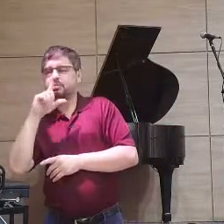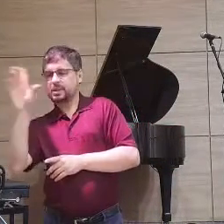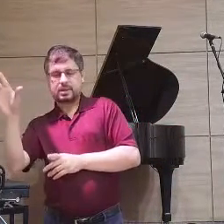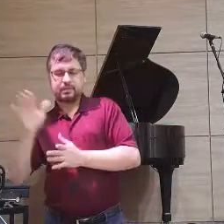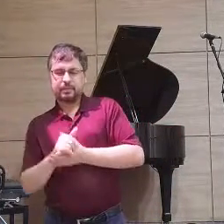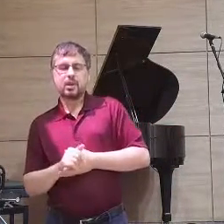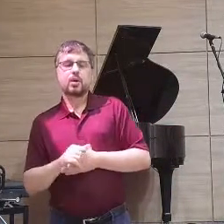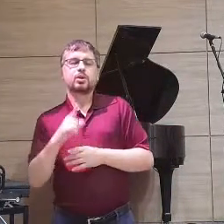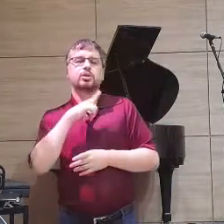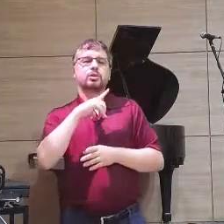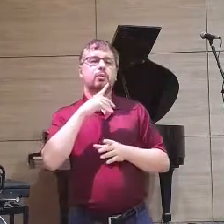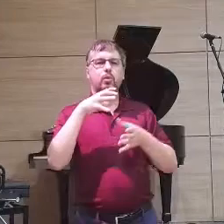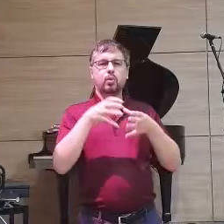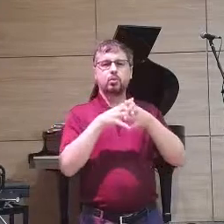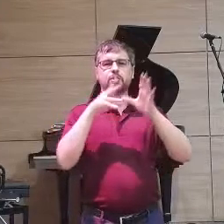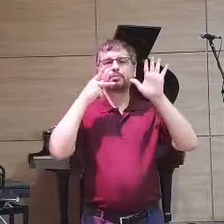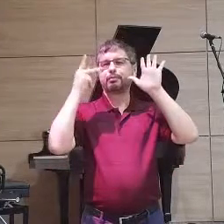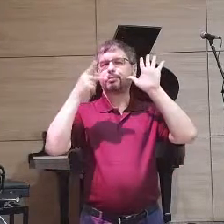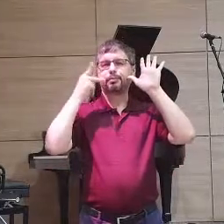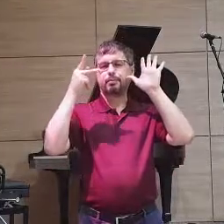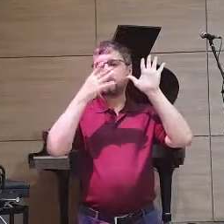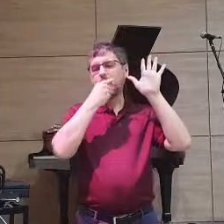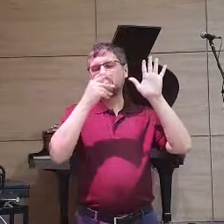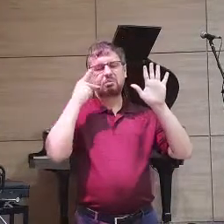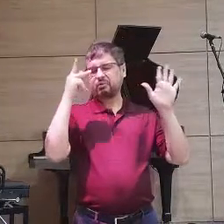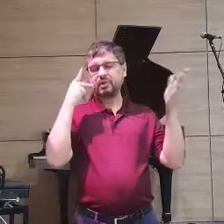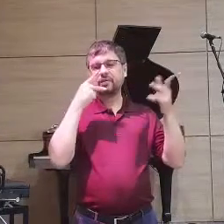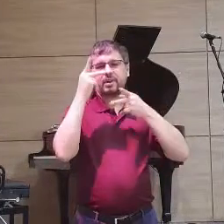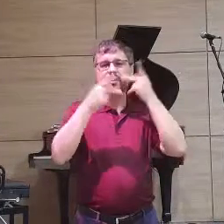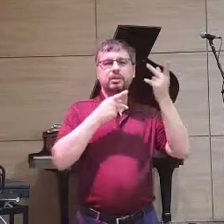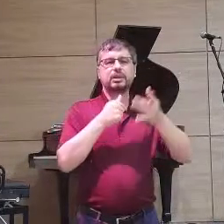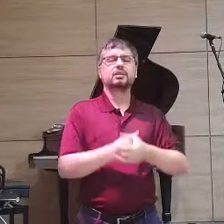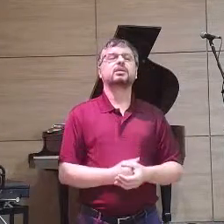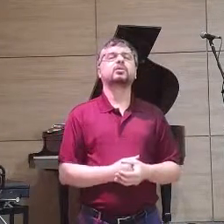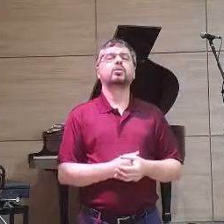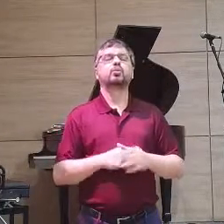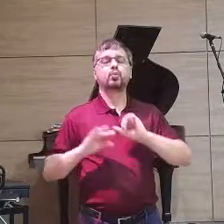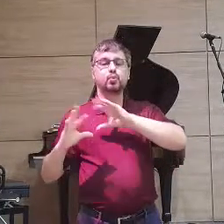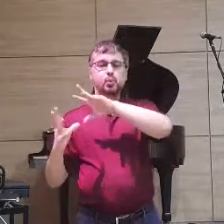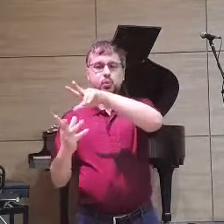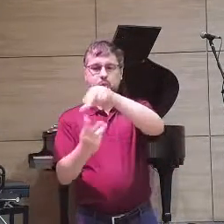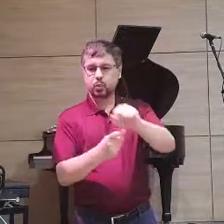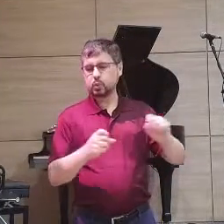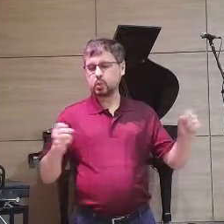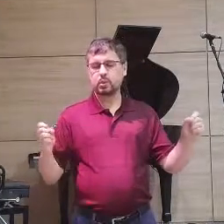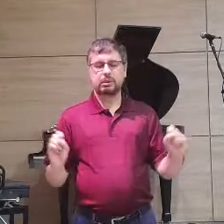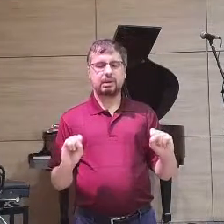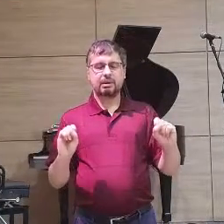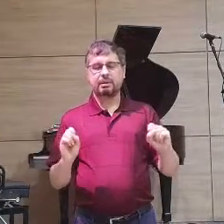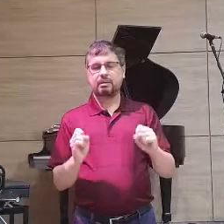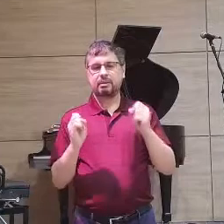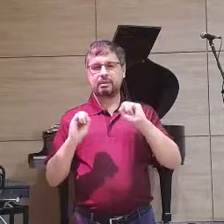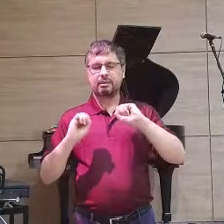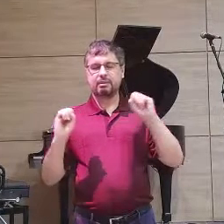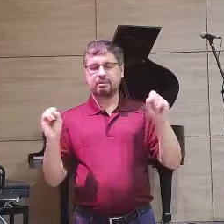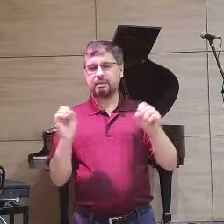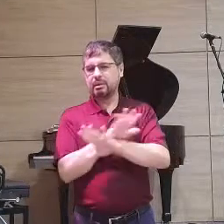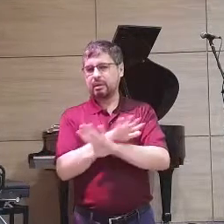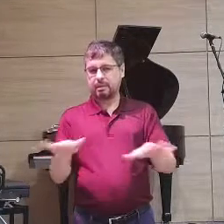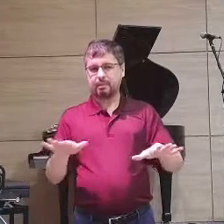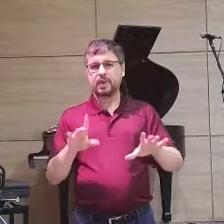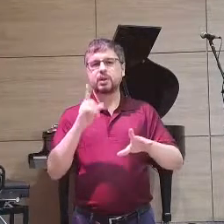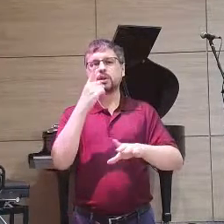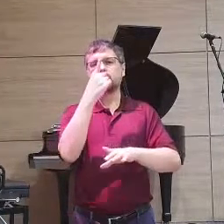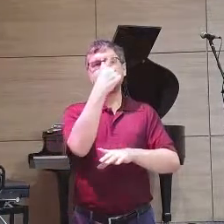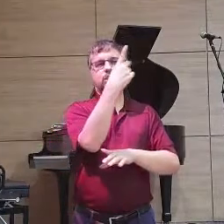o mundo acabar em 2 mil Porque fizeram cálculos outro já tinha feito cálculos lá em 1843 800 5.844 mas esse era